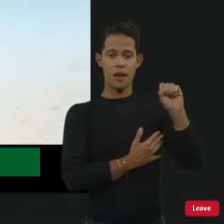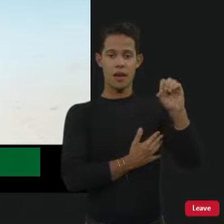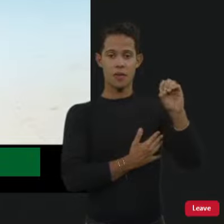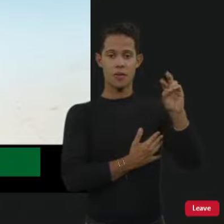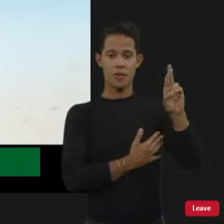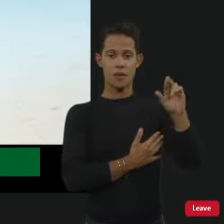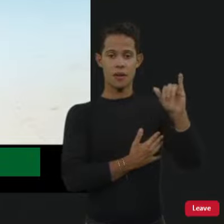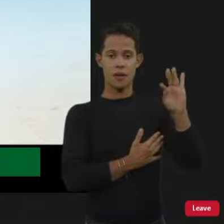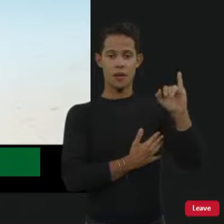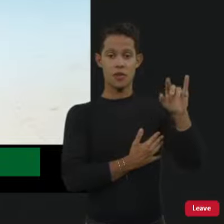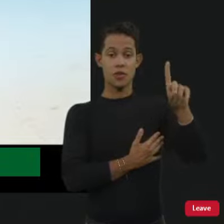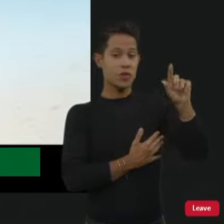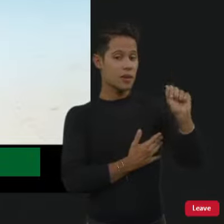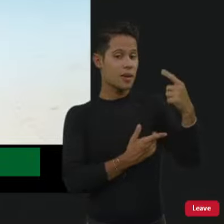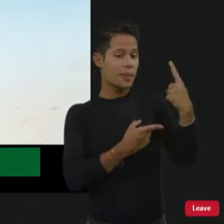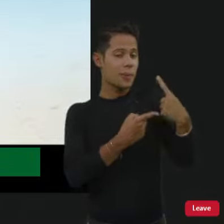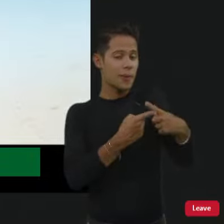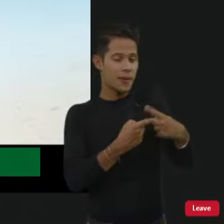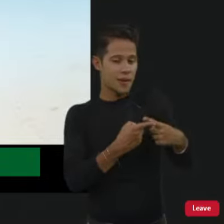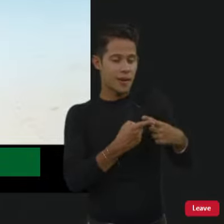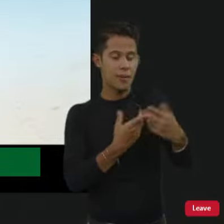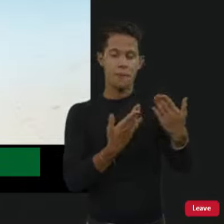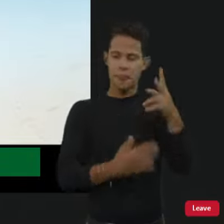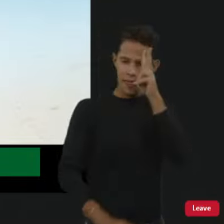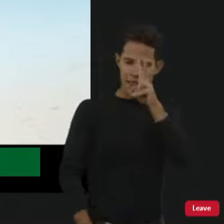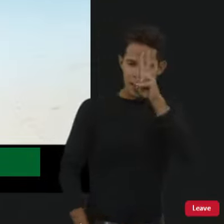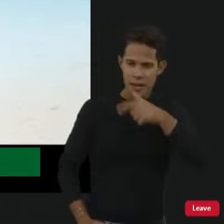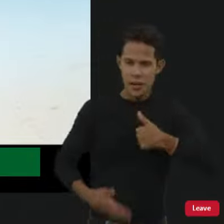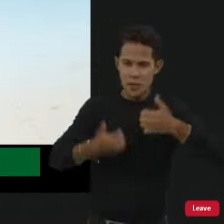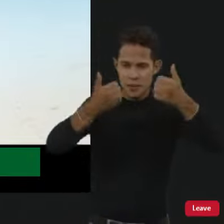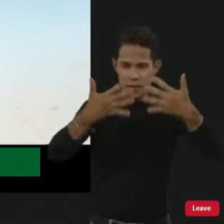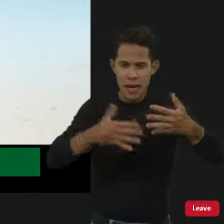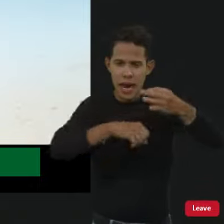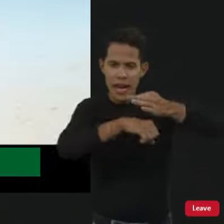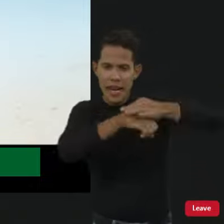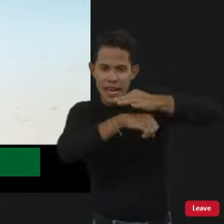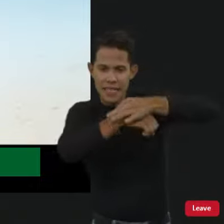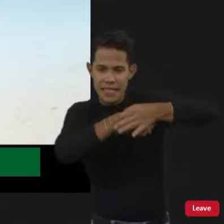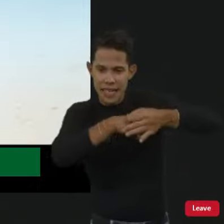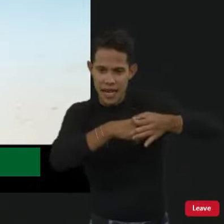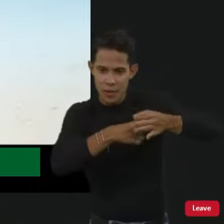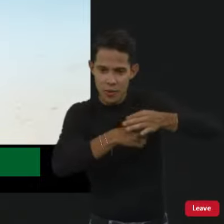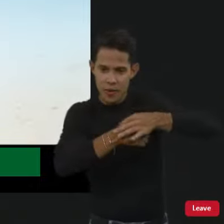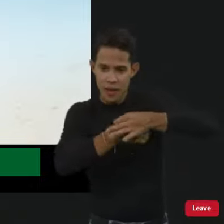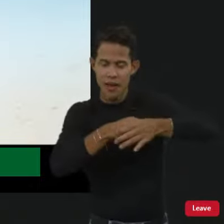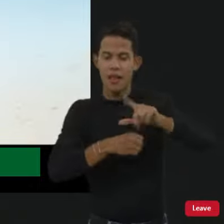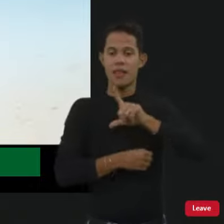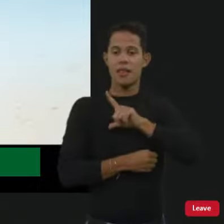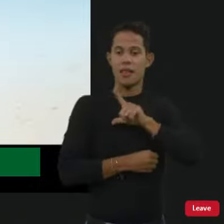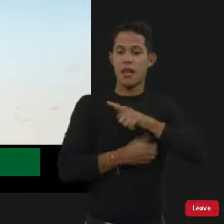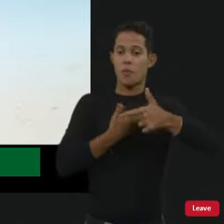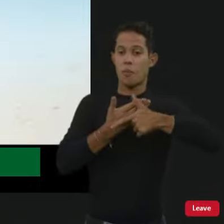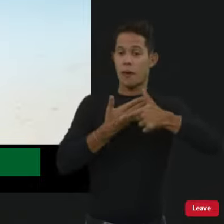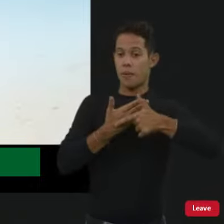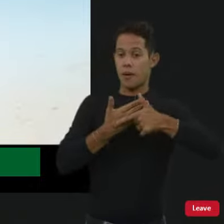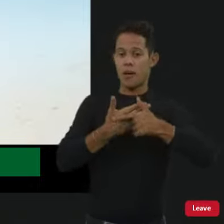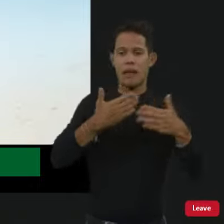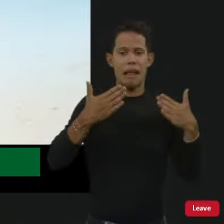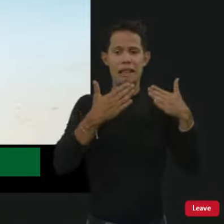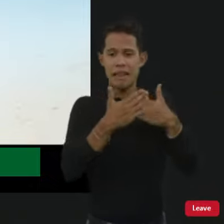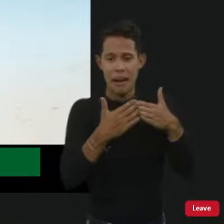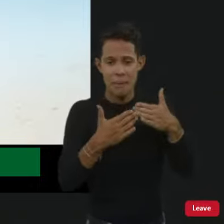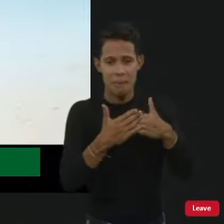na acondroplasia, a célula, o condrócito, ele tem uma hiperfunção que impede esse condrócito de crescer. E